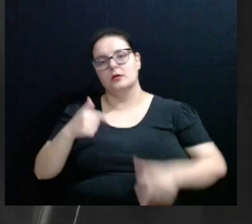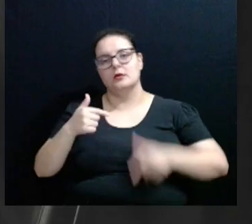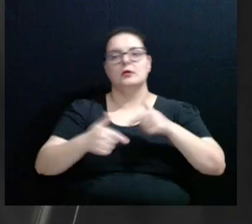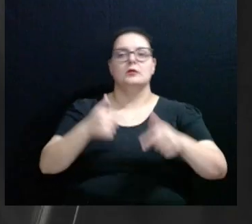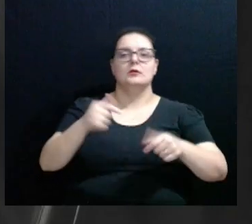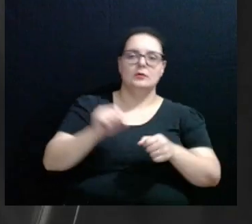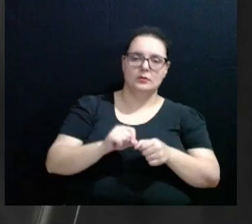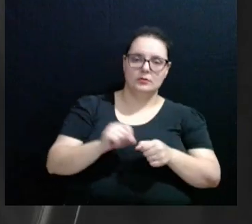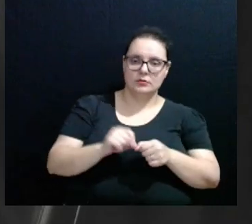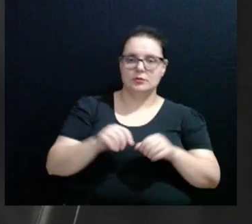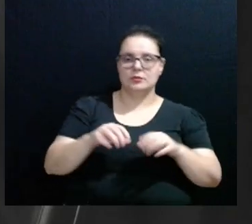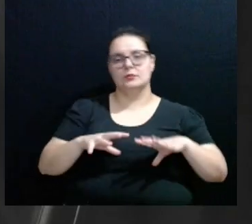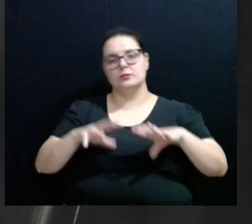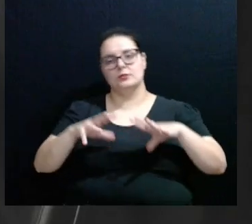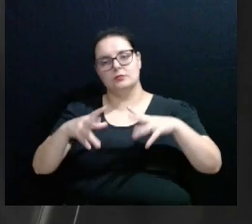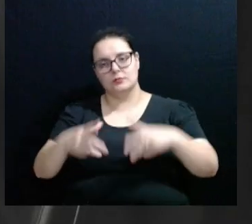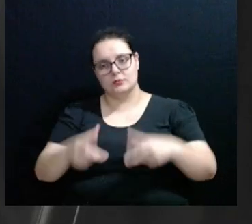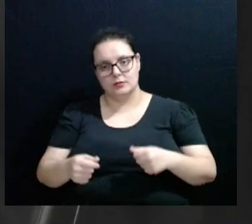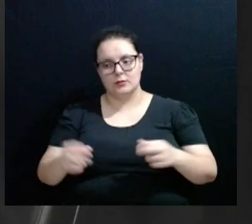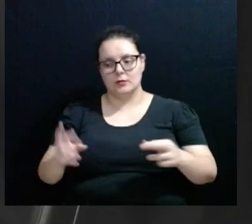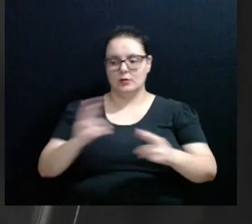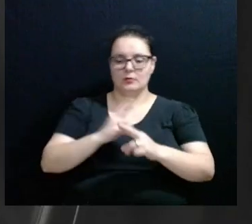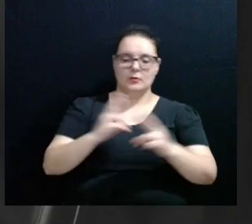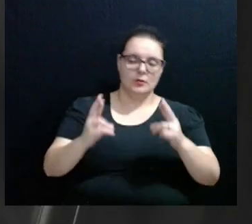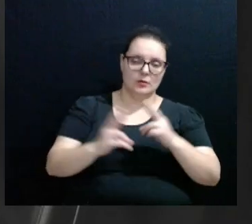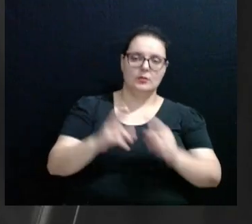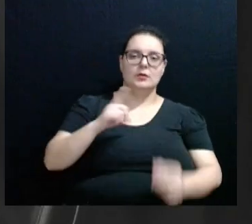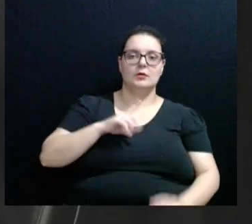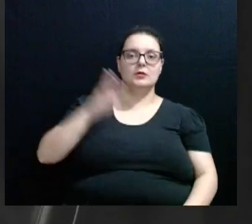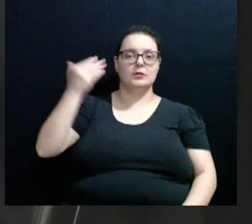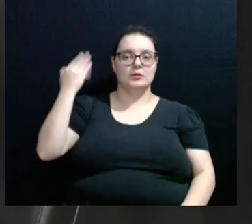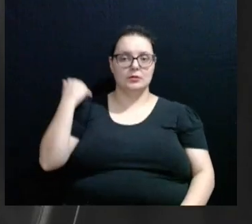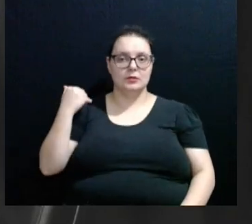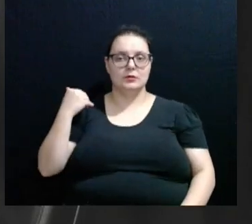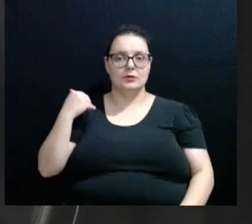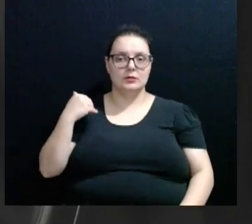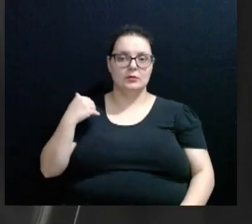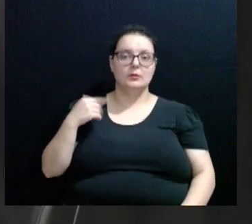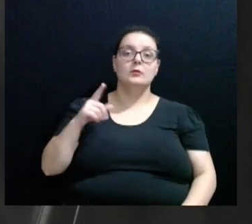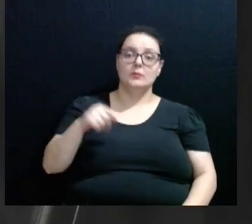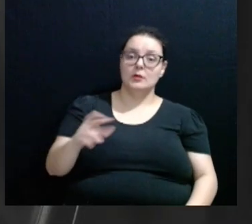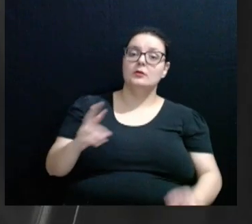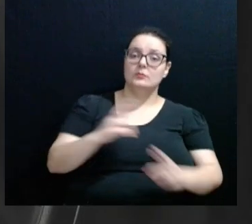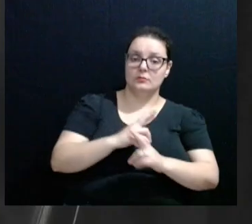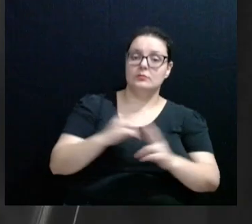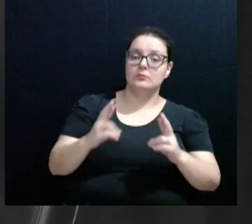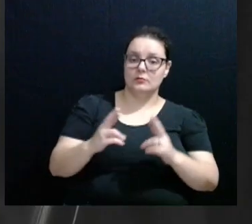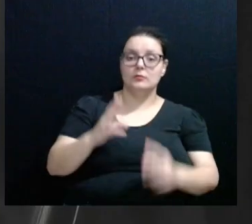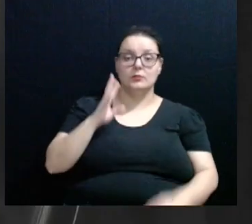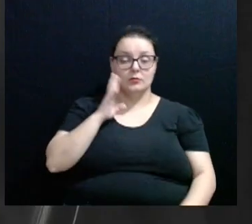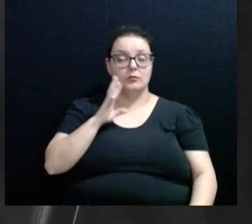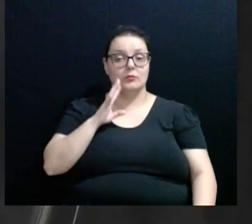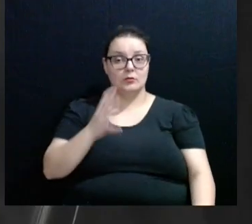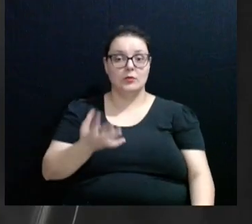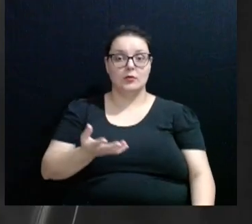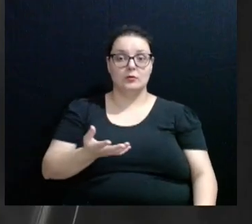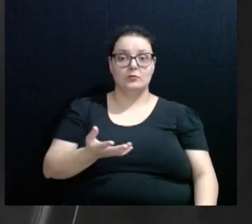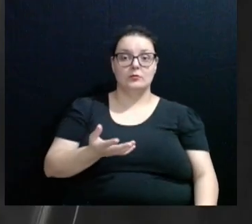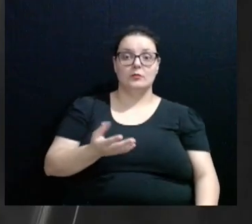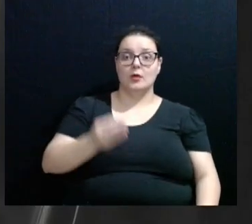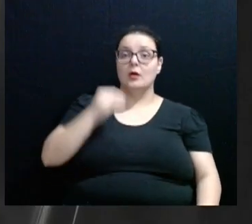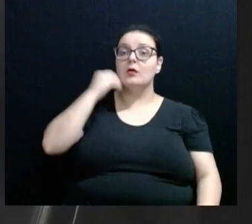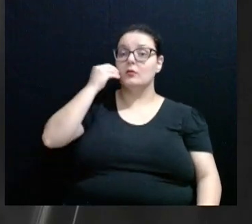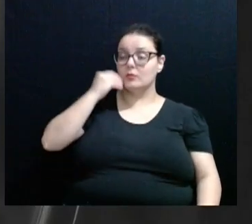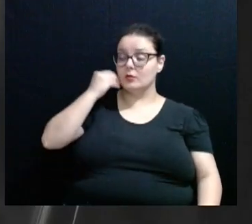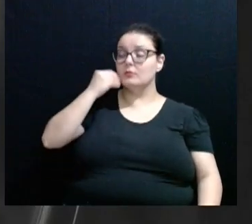fez, por todas as relações que a gente tinha na época. Mas foi uma relação muito legal. Assim, foi uma